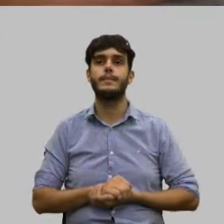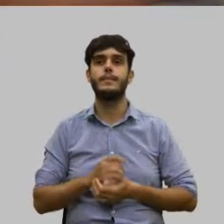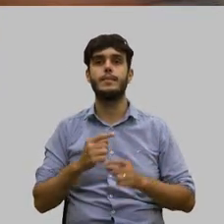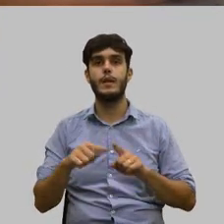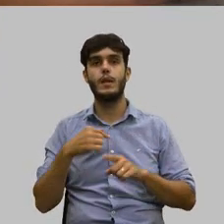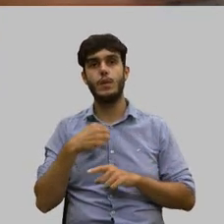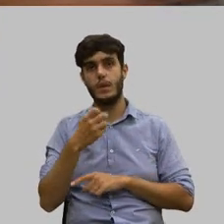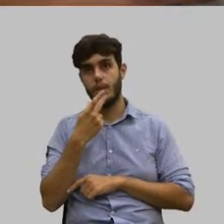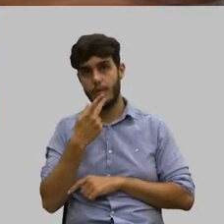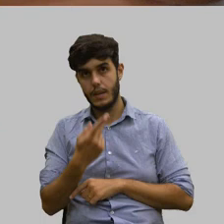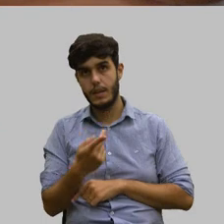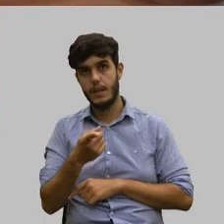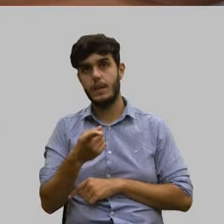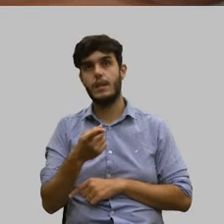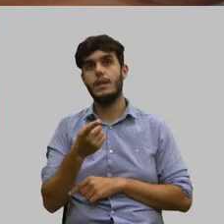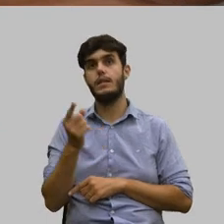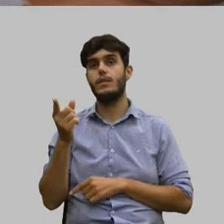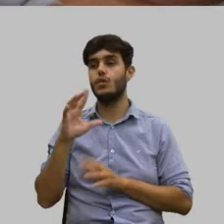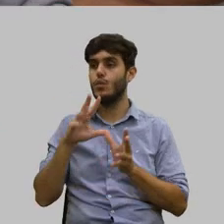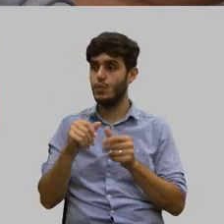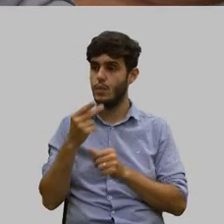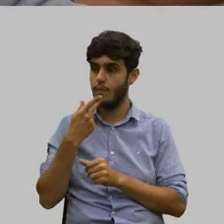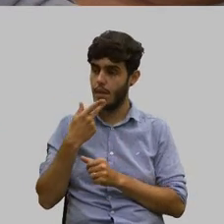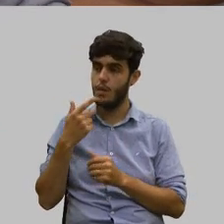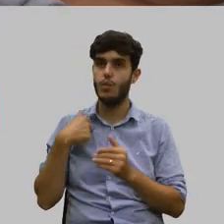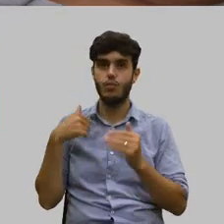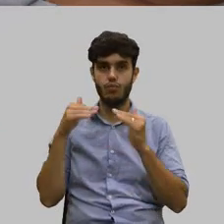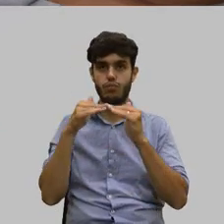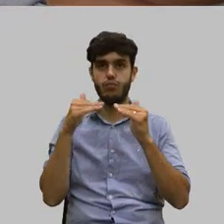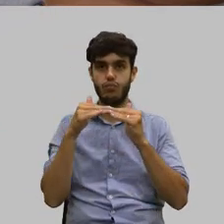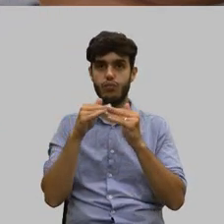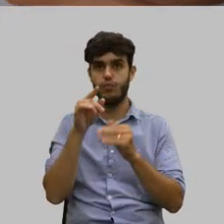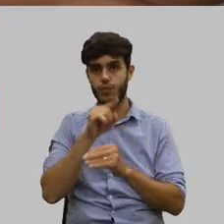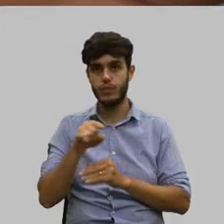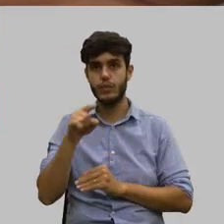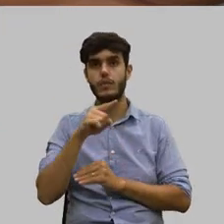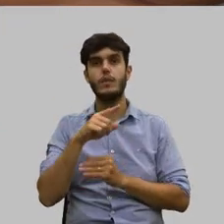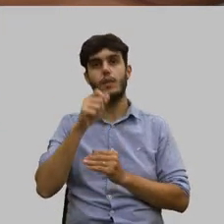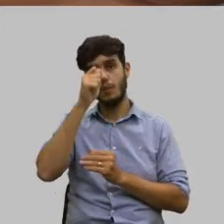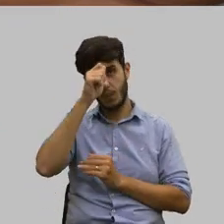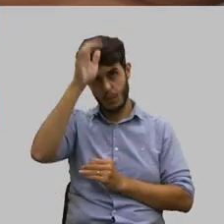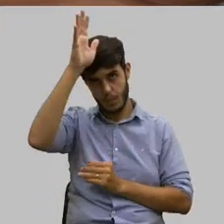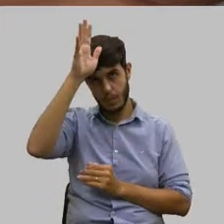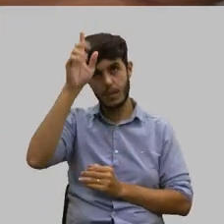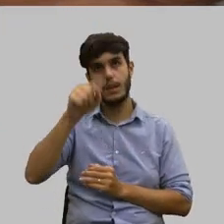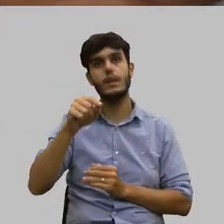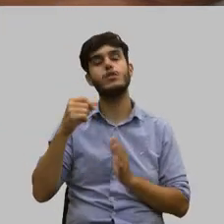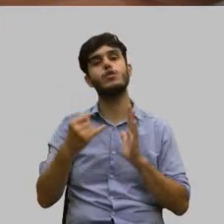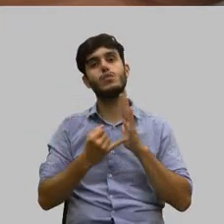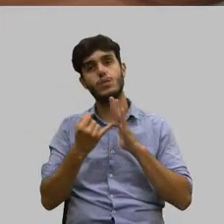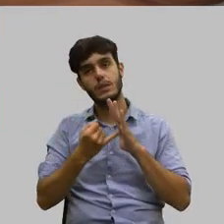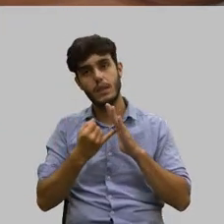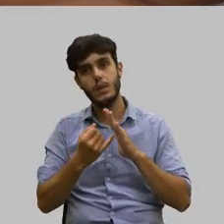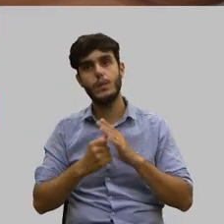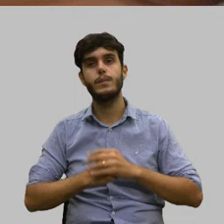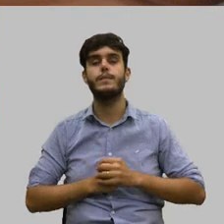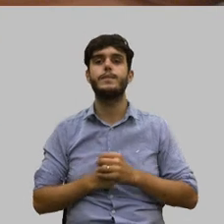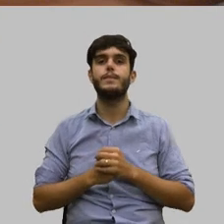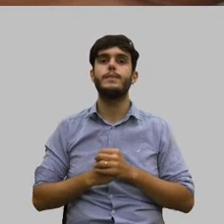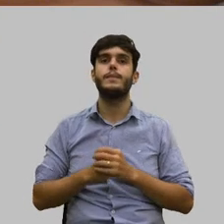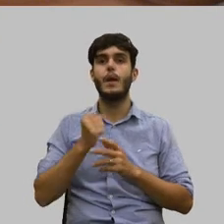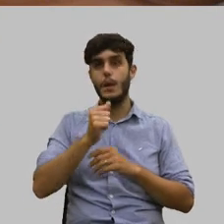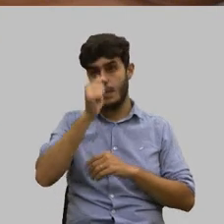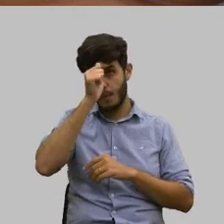vossa excelência tem razão em tudo que vossa excelência falou o Bombeiro Militar é uma instituição e olha bombeiro